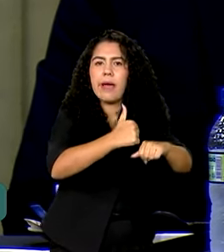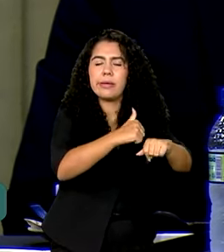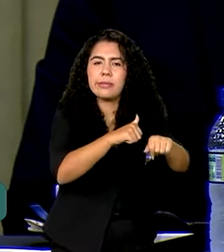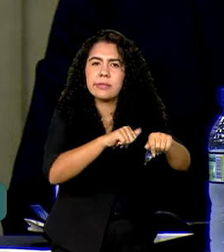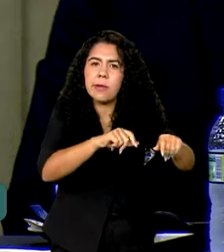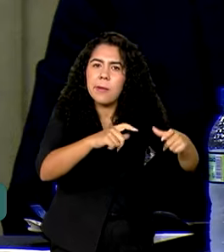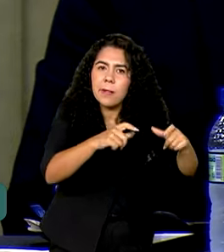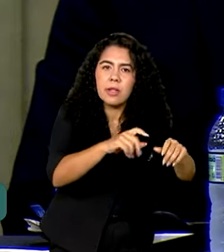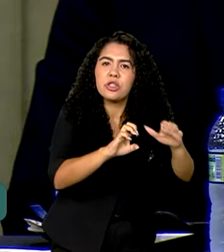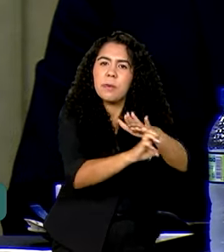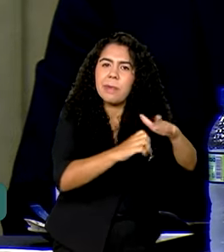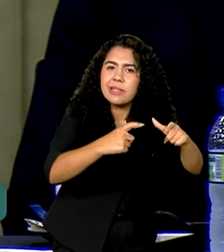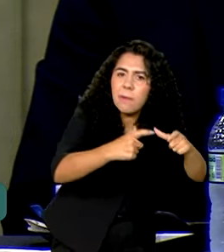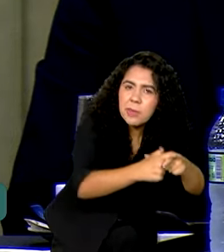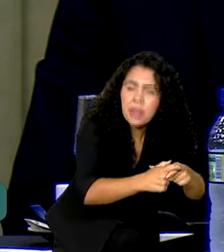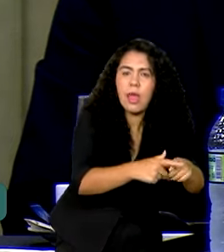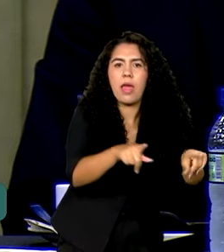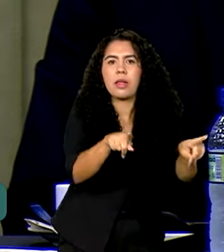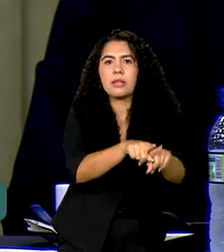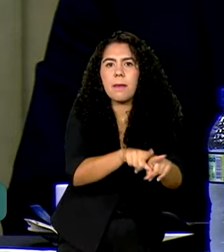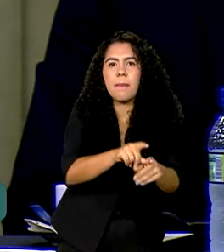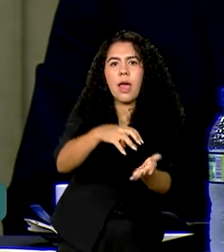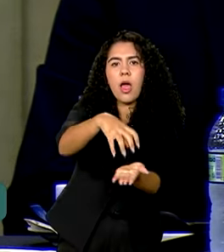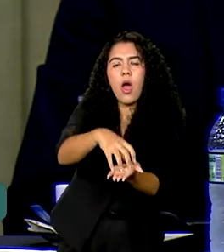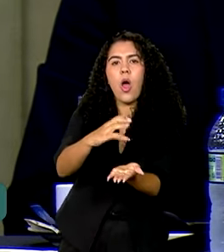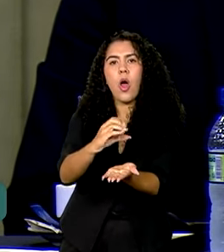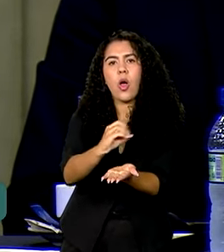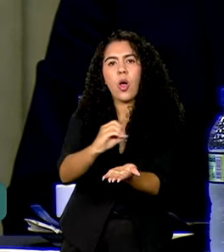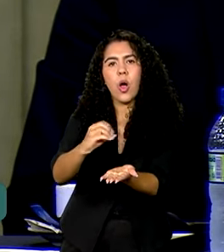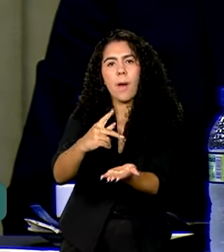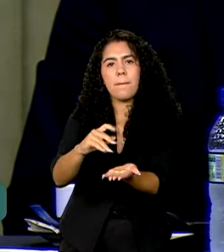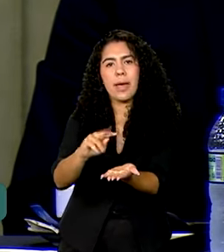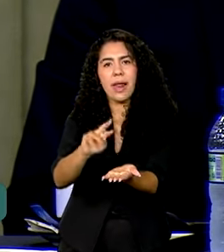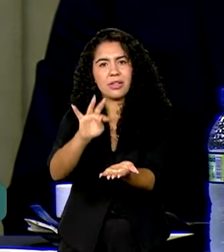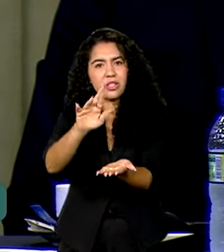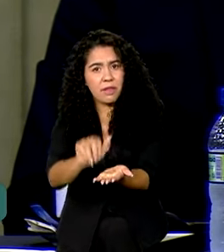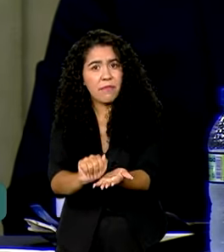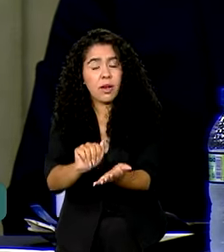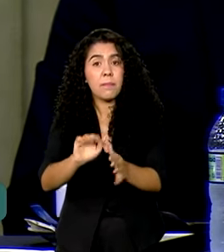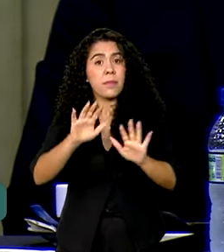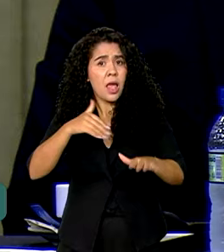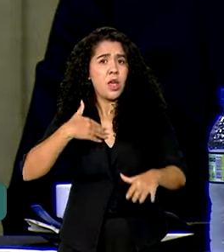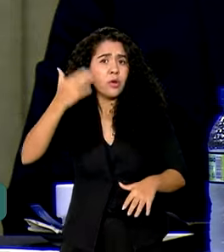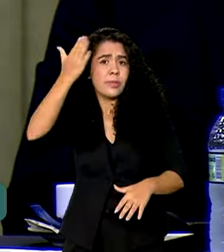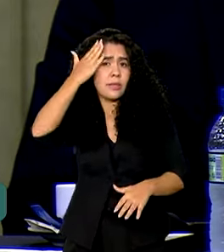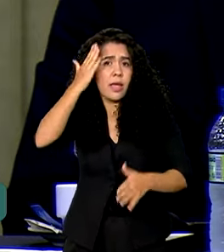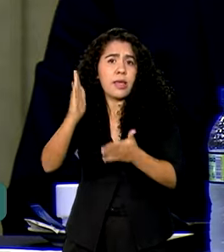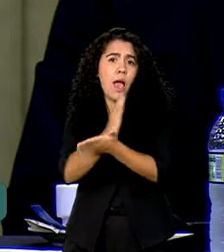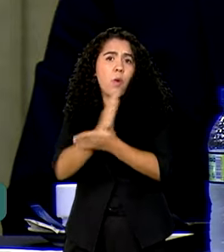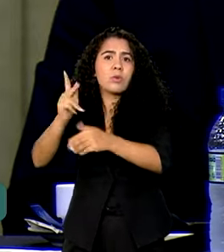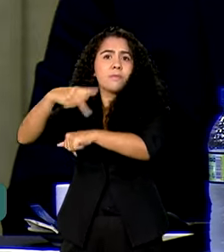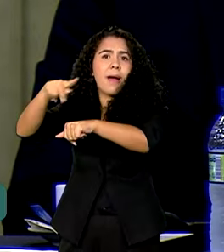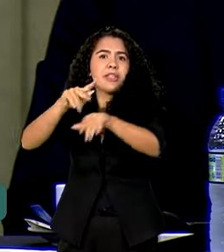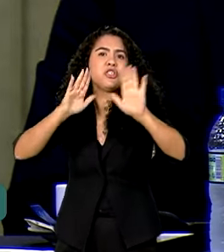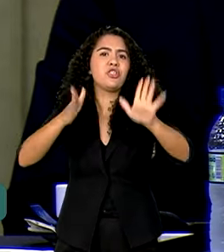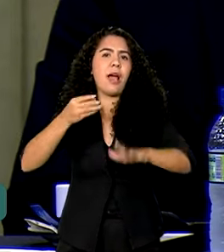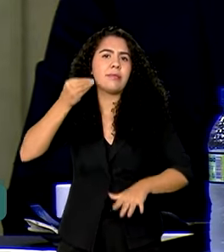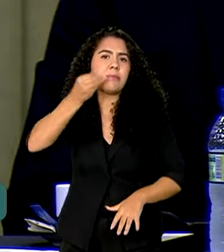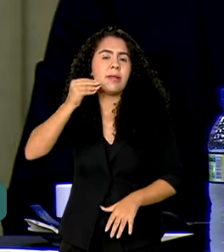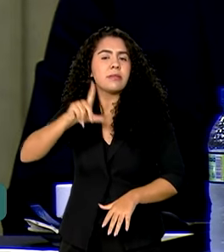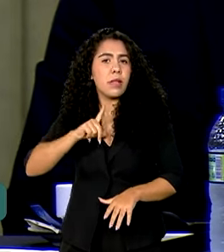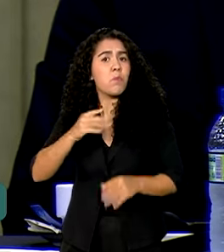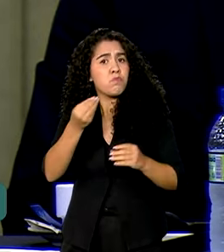cooperativas, em centrais de cooperativas. Sei que em alguns países isso já é uma realidade. E que tal